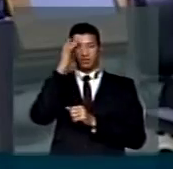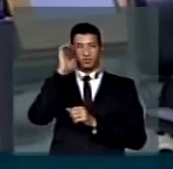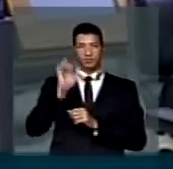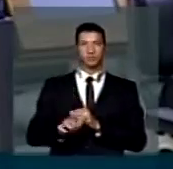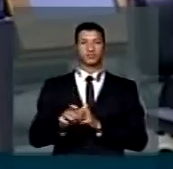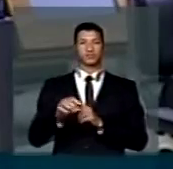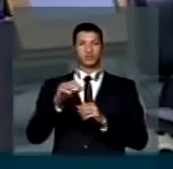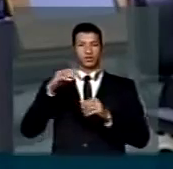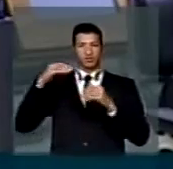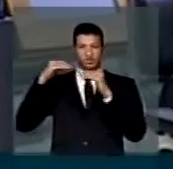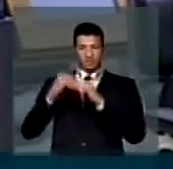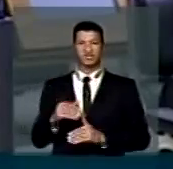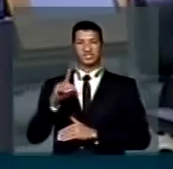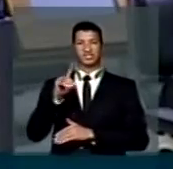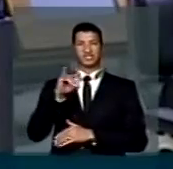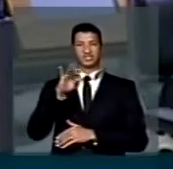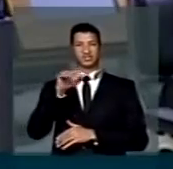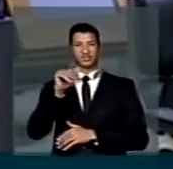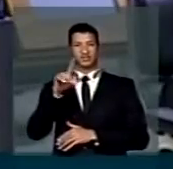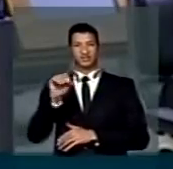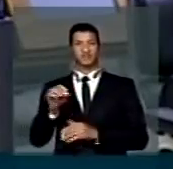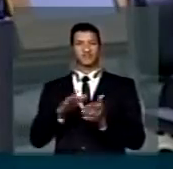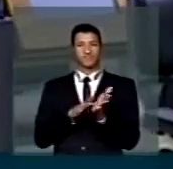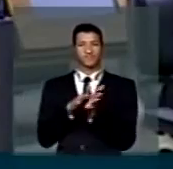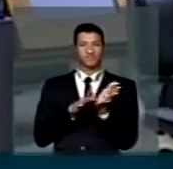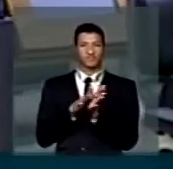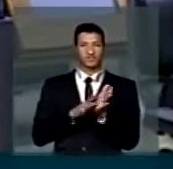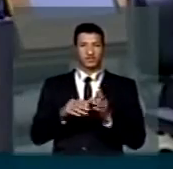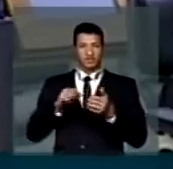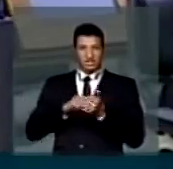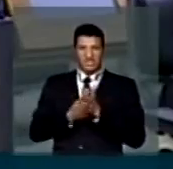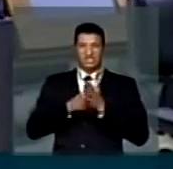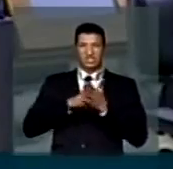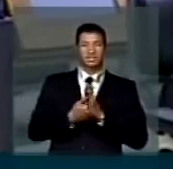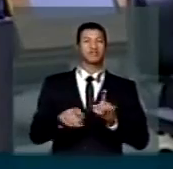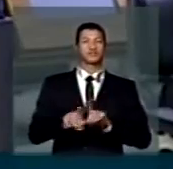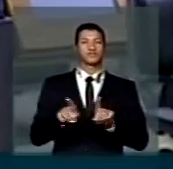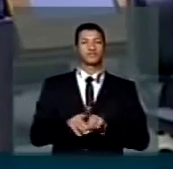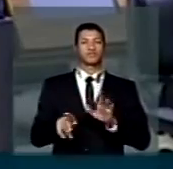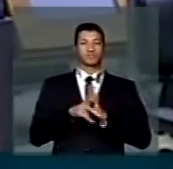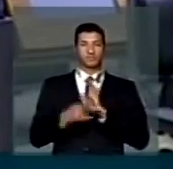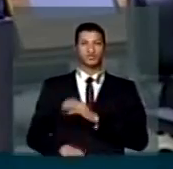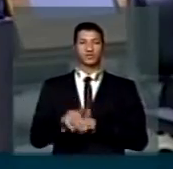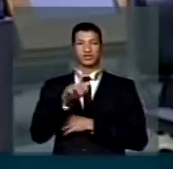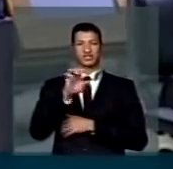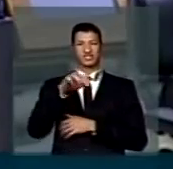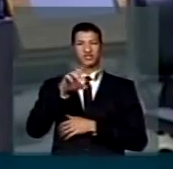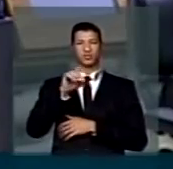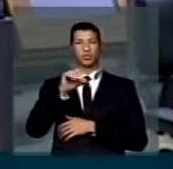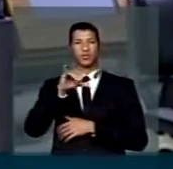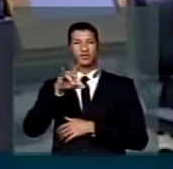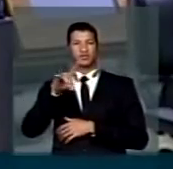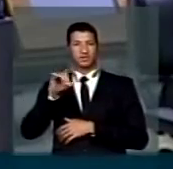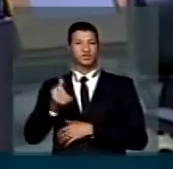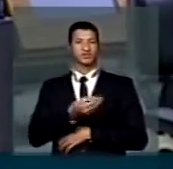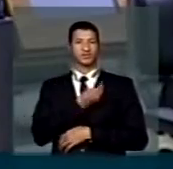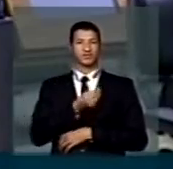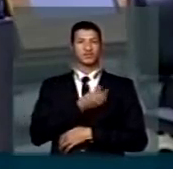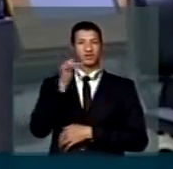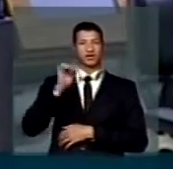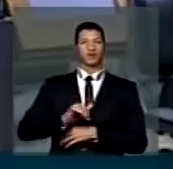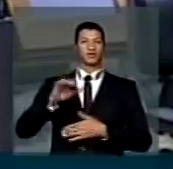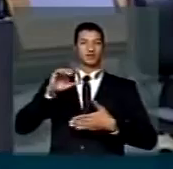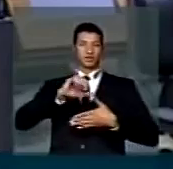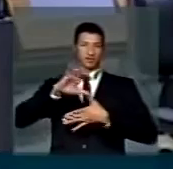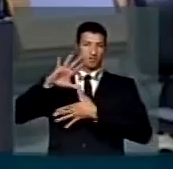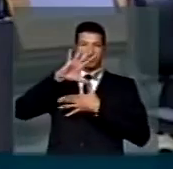do maior ditador, farsante, torturador e arbitrário e genocida ainda vivo aqui nas